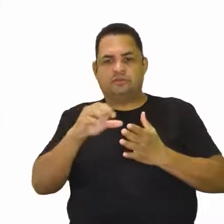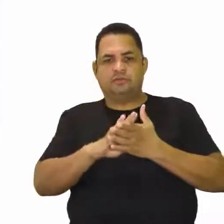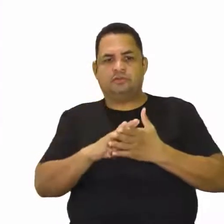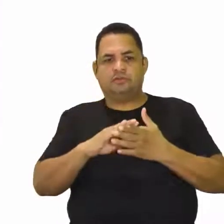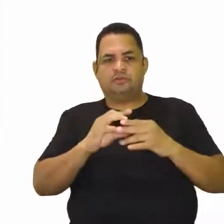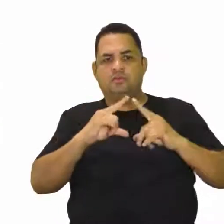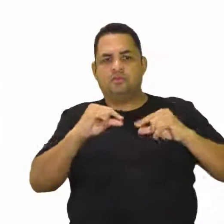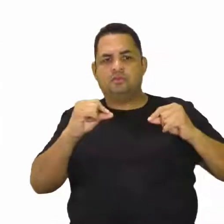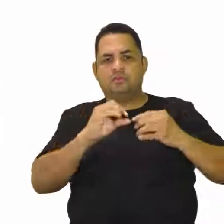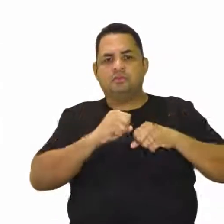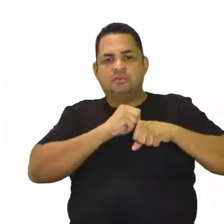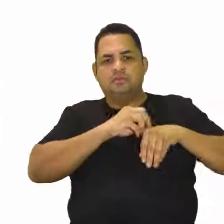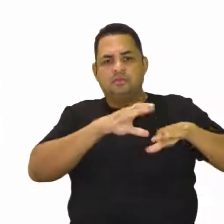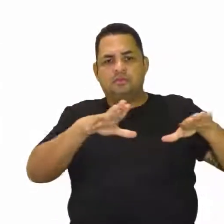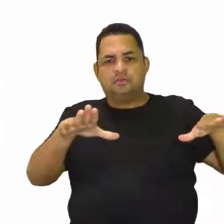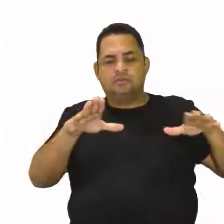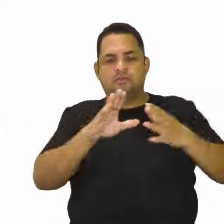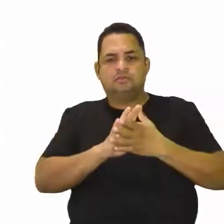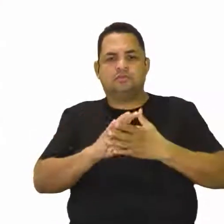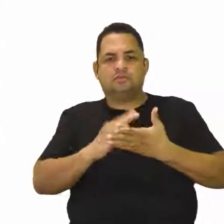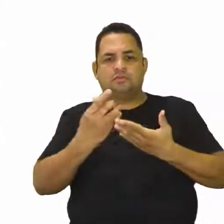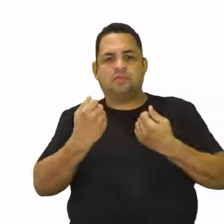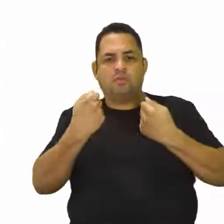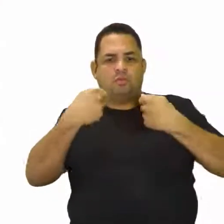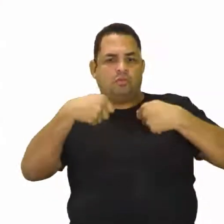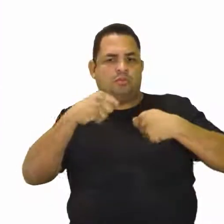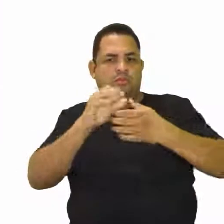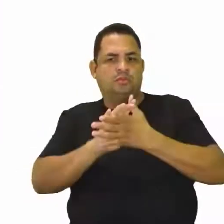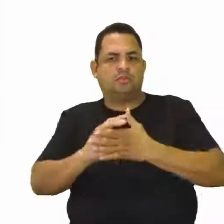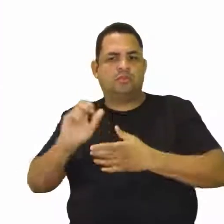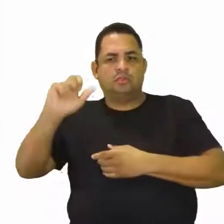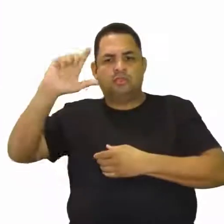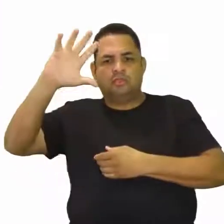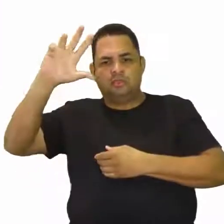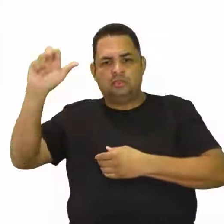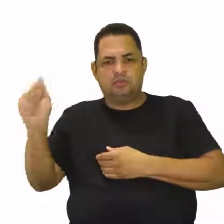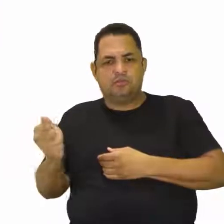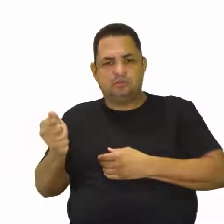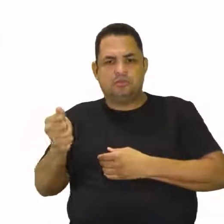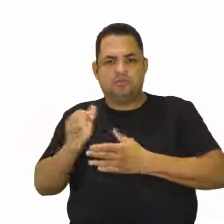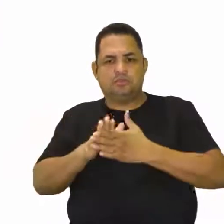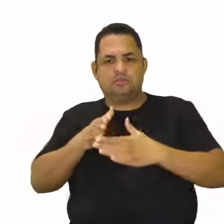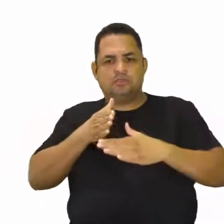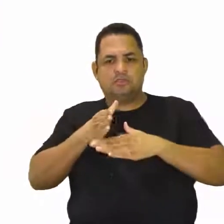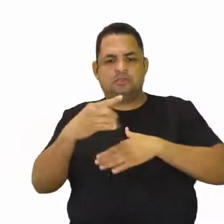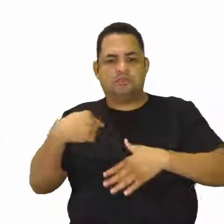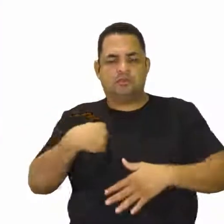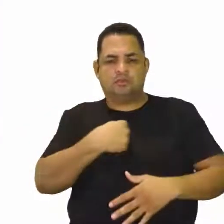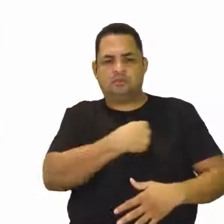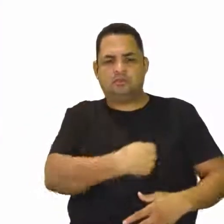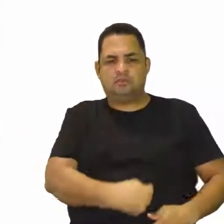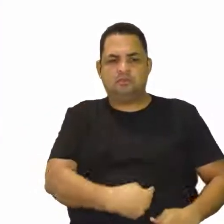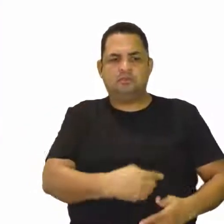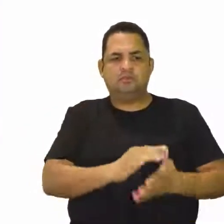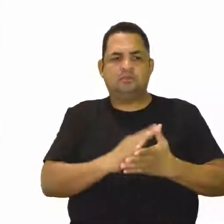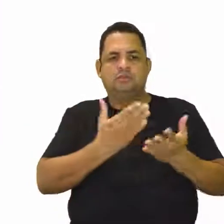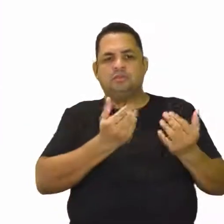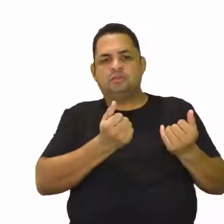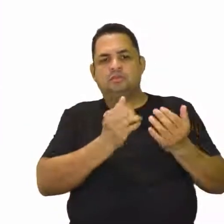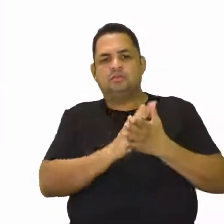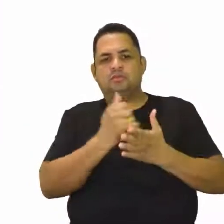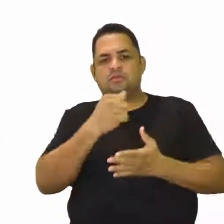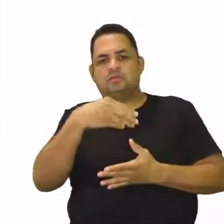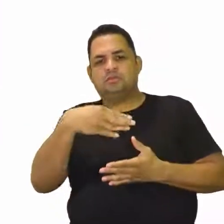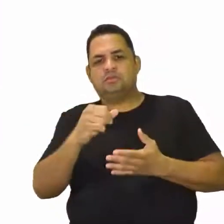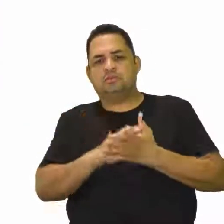vinha expandindo seus domínios pela Ásia, principalmente em direção à China. Em setembro de 1931,